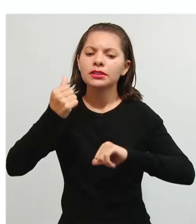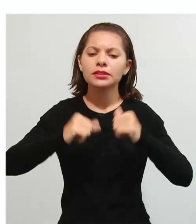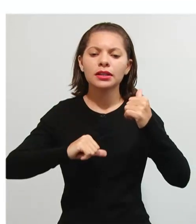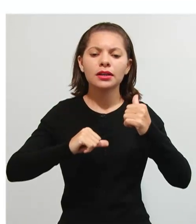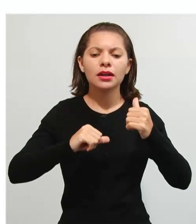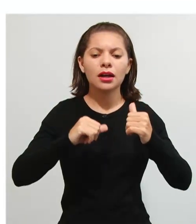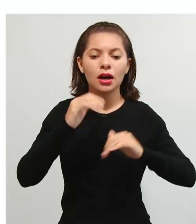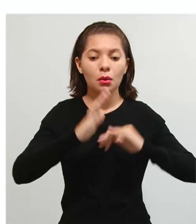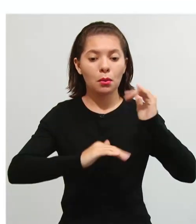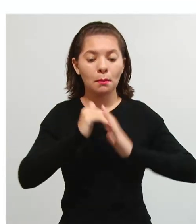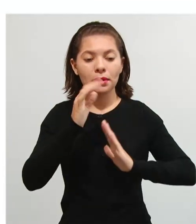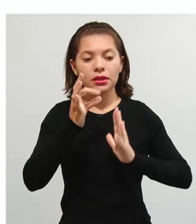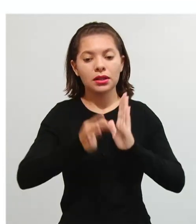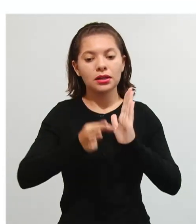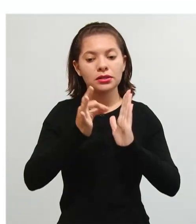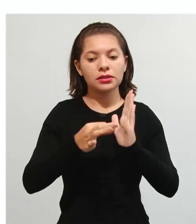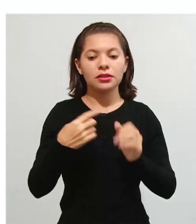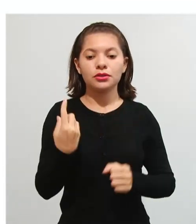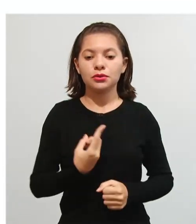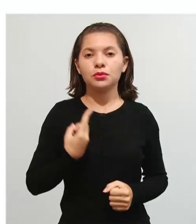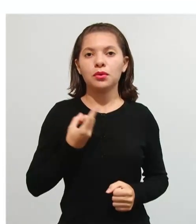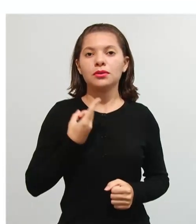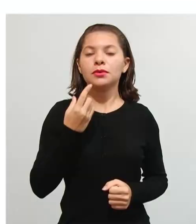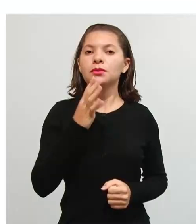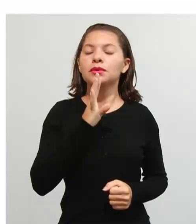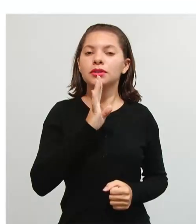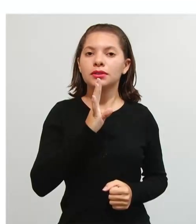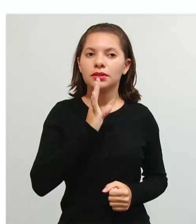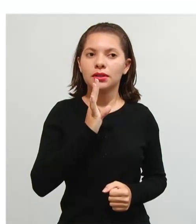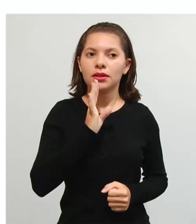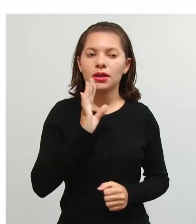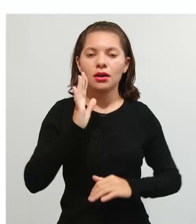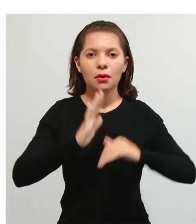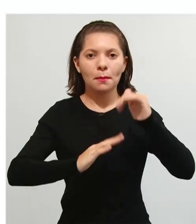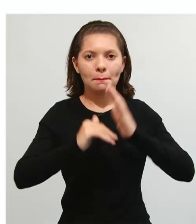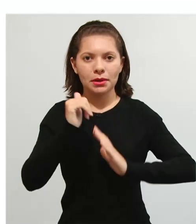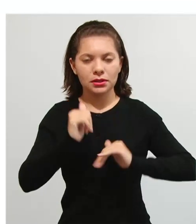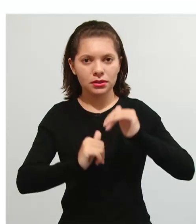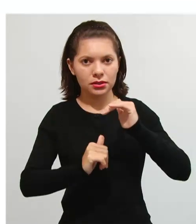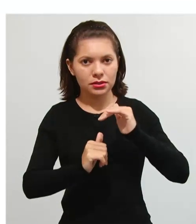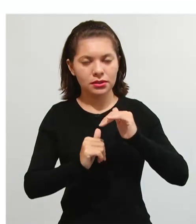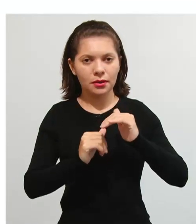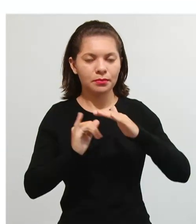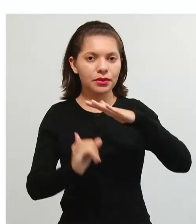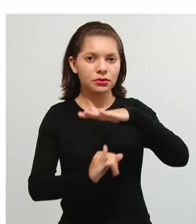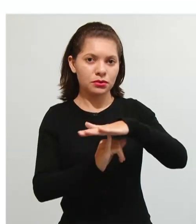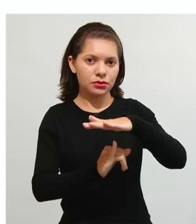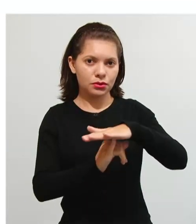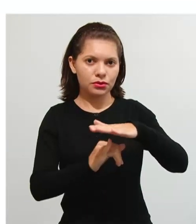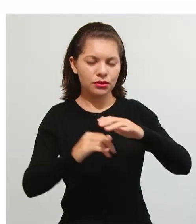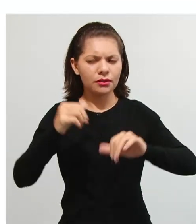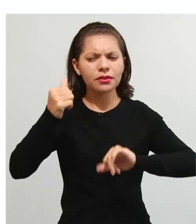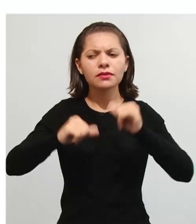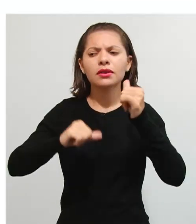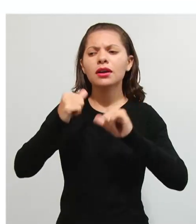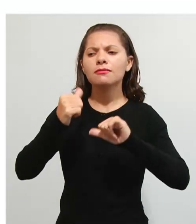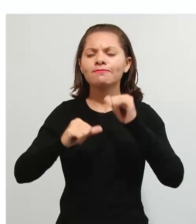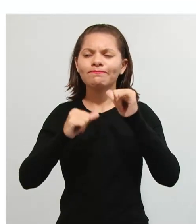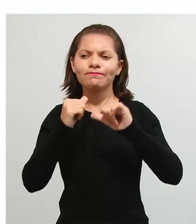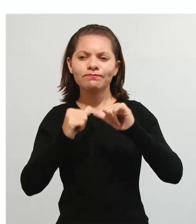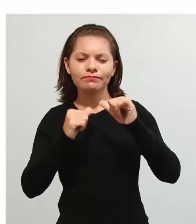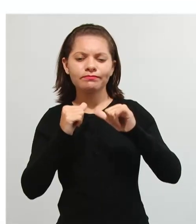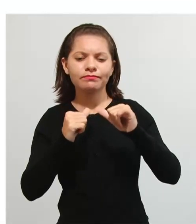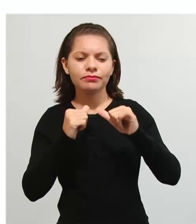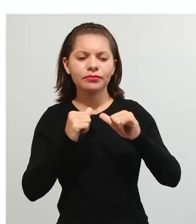que ele possa conhecer as competências organizacionais e verificar as possibilidades de desenvolvimento